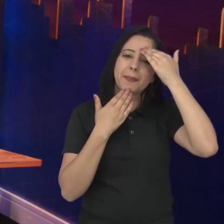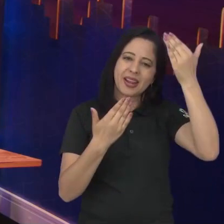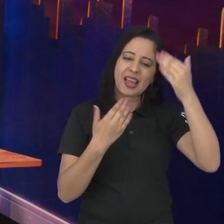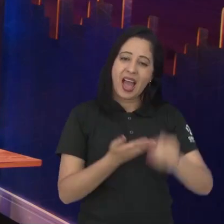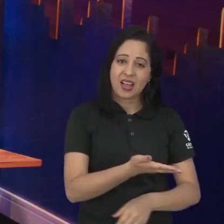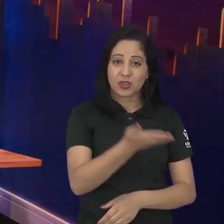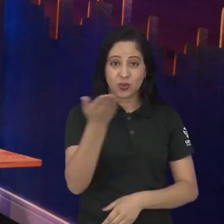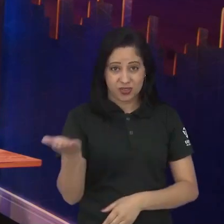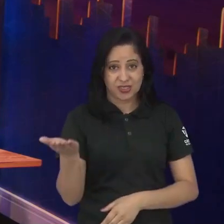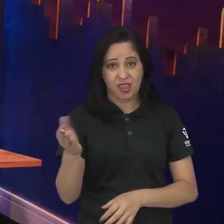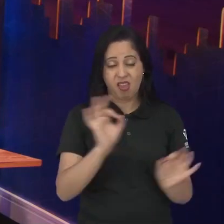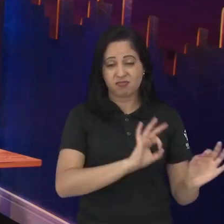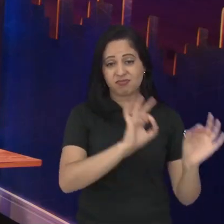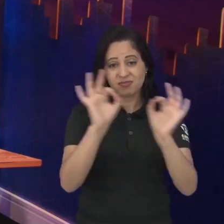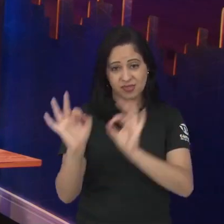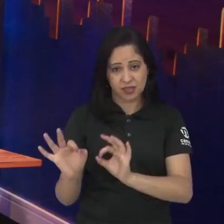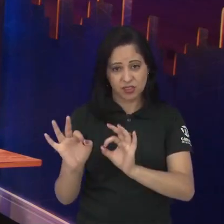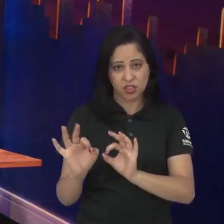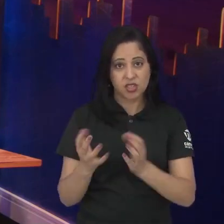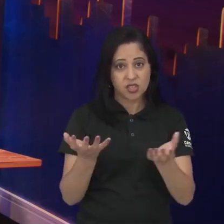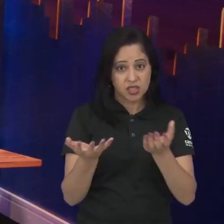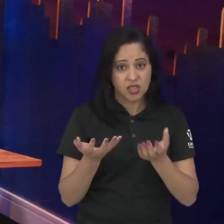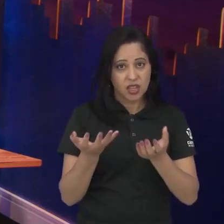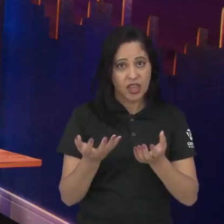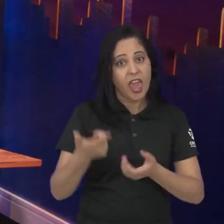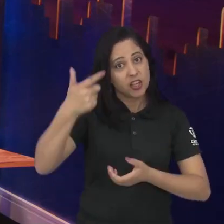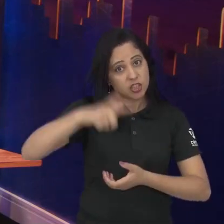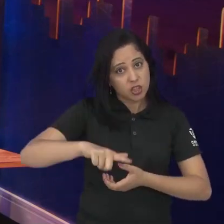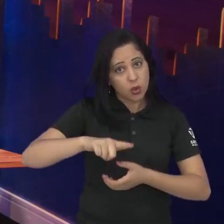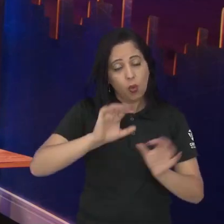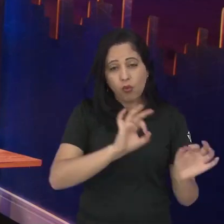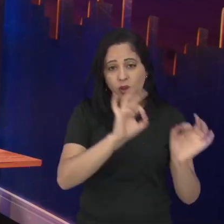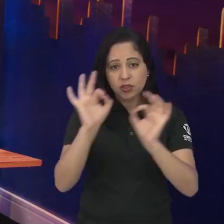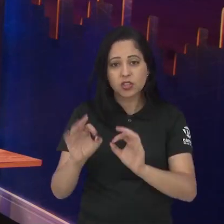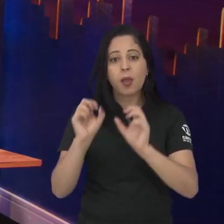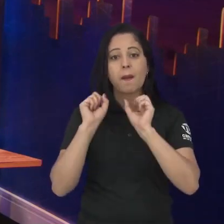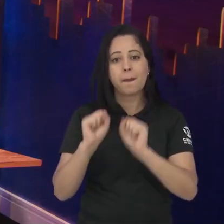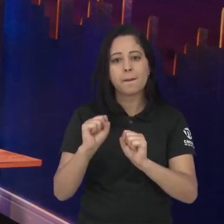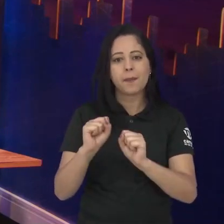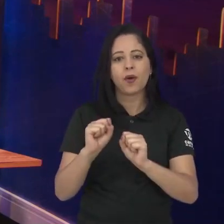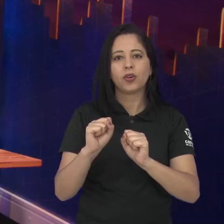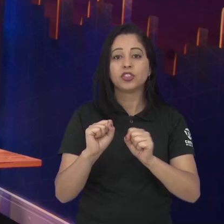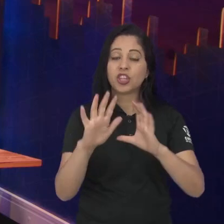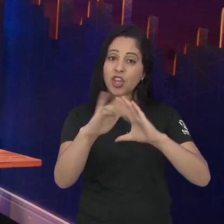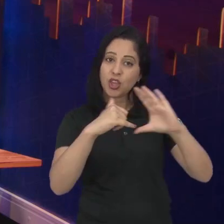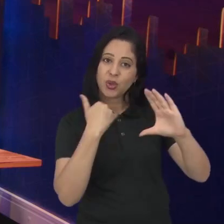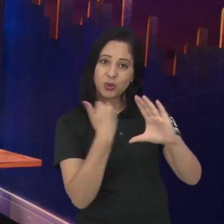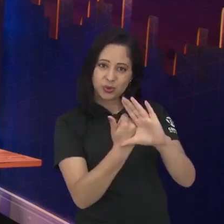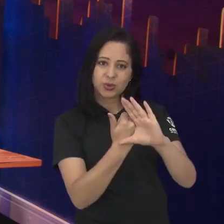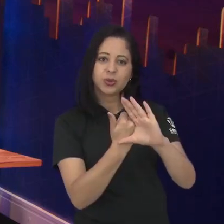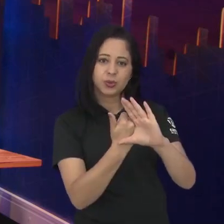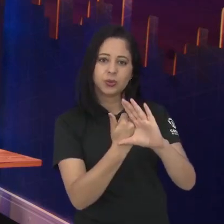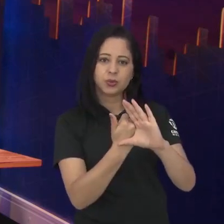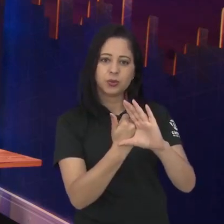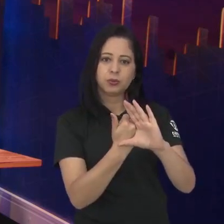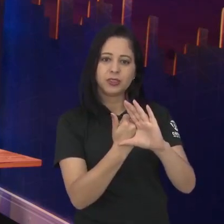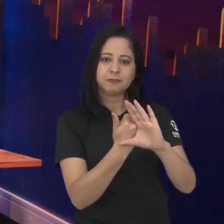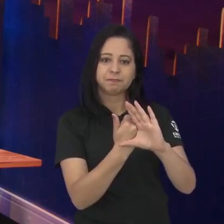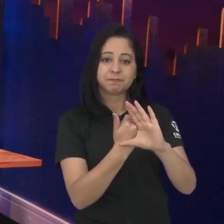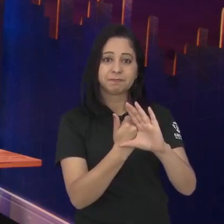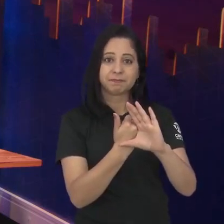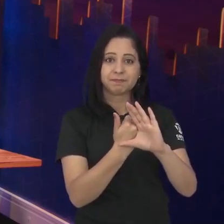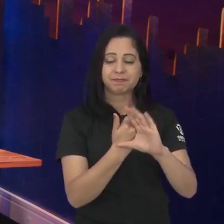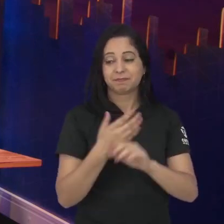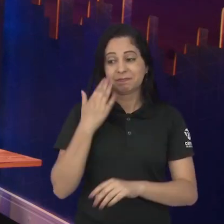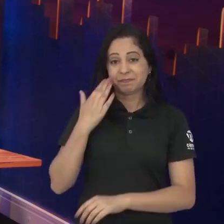Muito obrigada, viu, pela participação de vocês hoje. E se vocês quiserem rever esse programa, vocês podem entrar no nosso canal no YouTube. Basta colocar lá